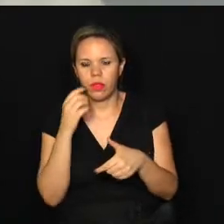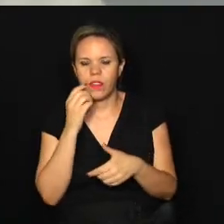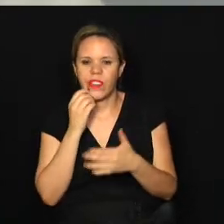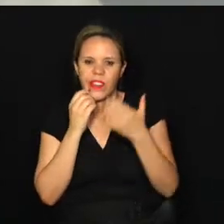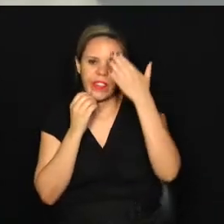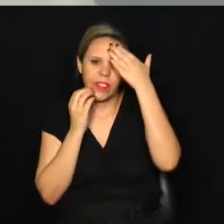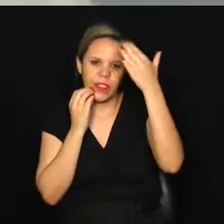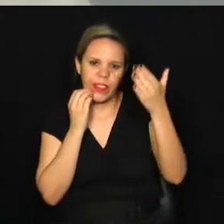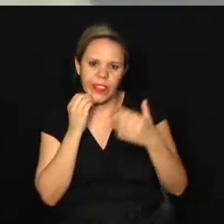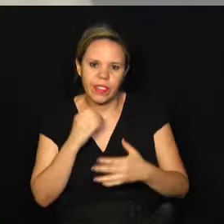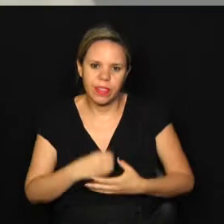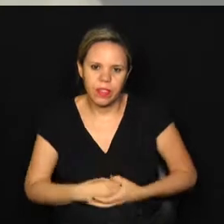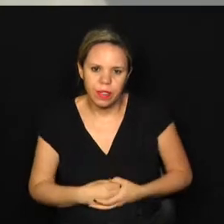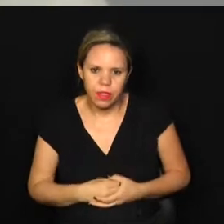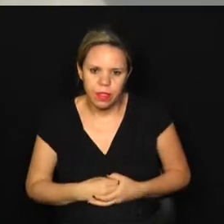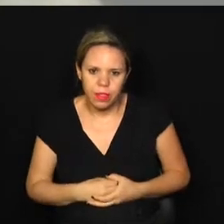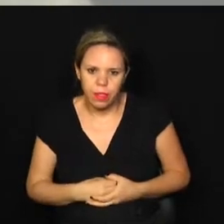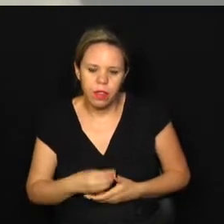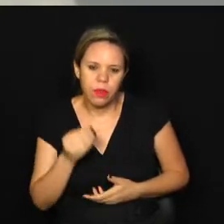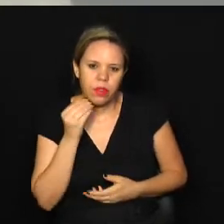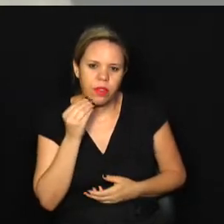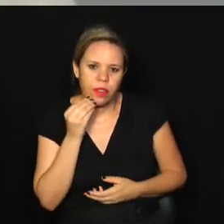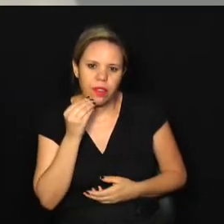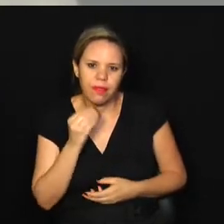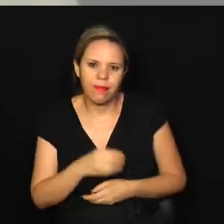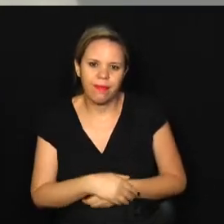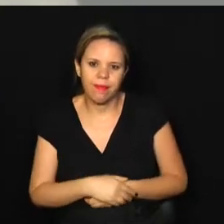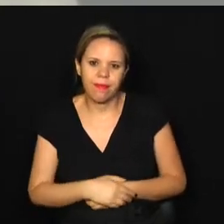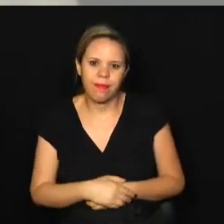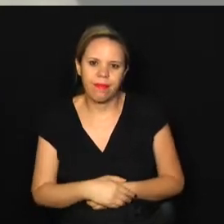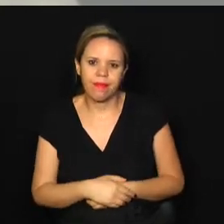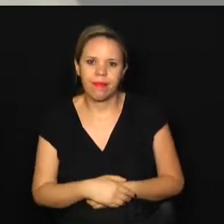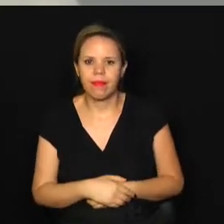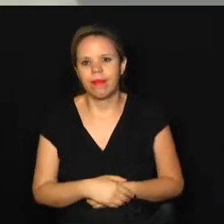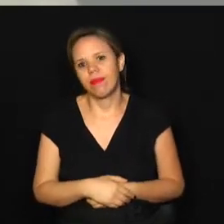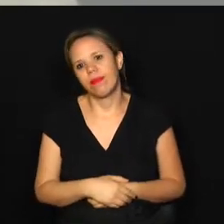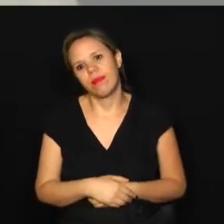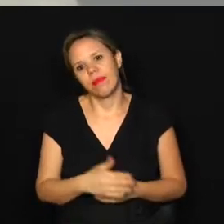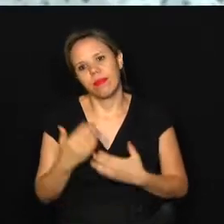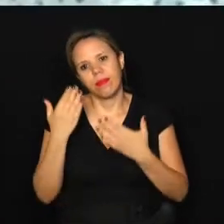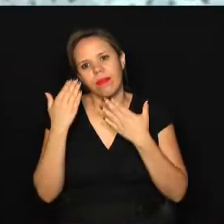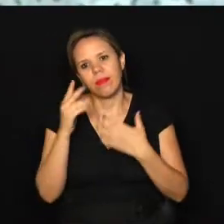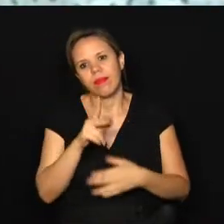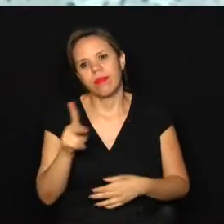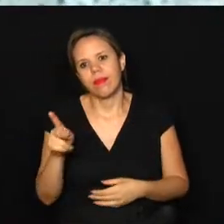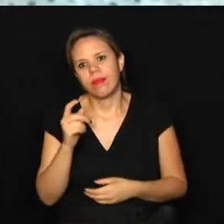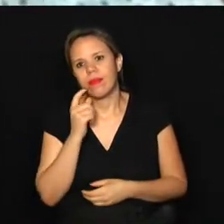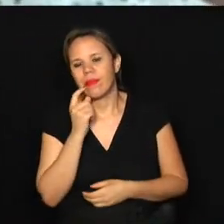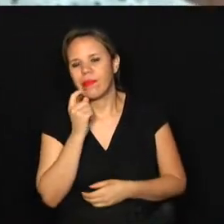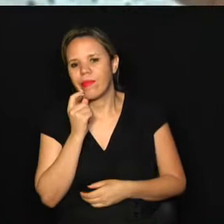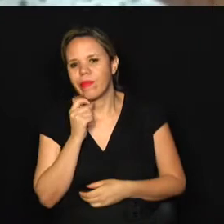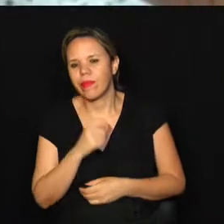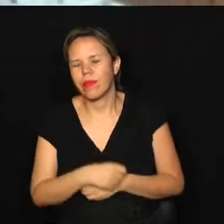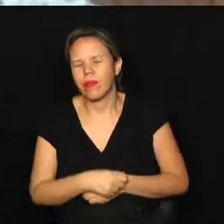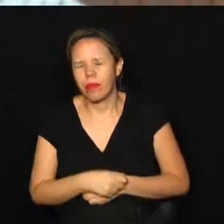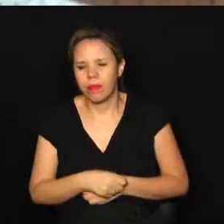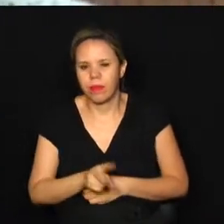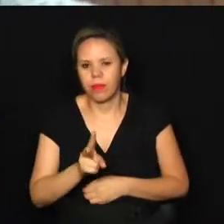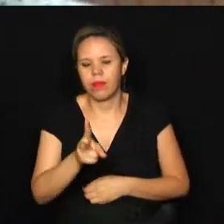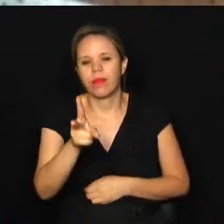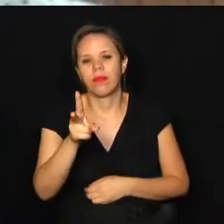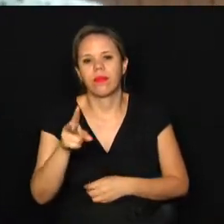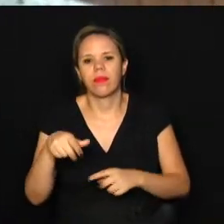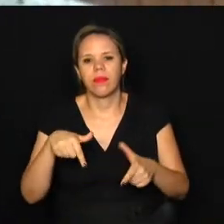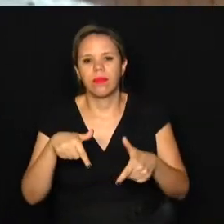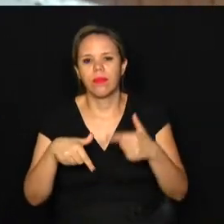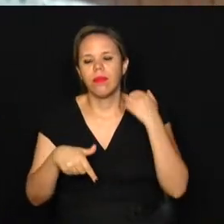muitíssimo obrigado pela oportunidade. Obrigado, professor. Então, dando sequência aqui ao nosso trabalho,